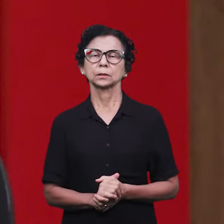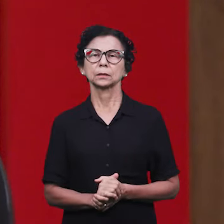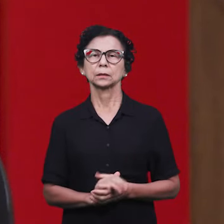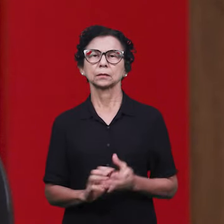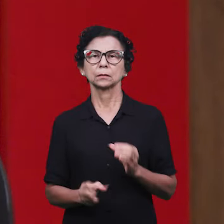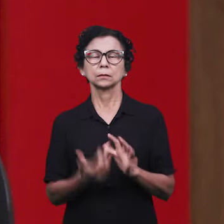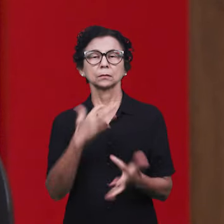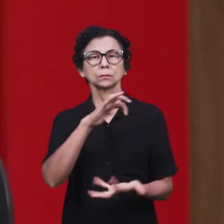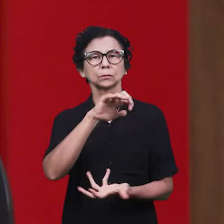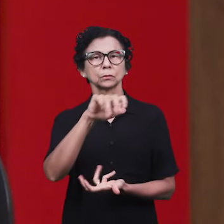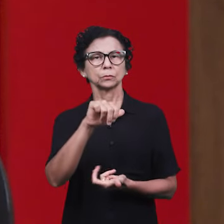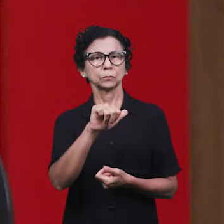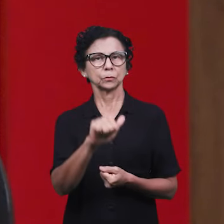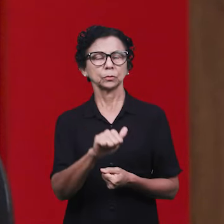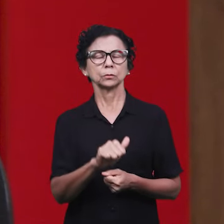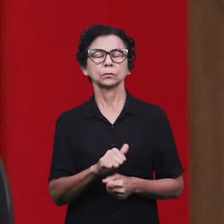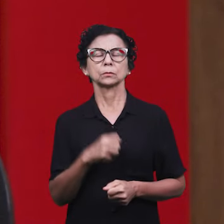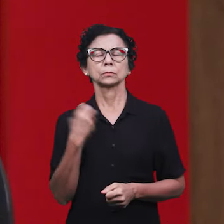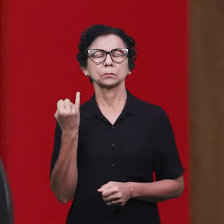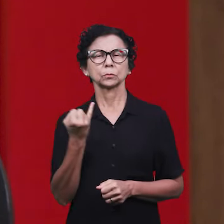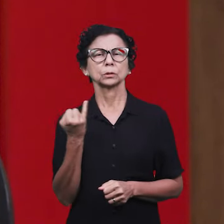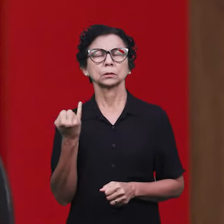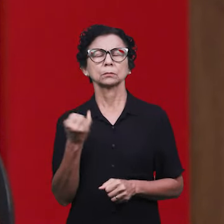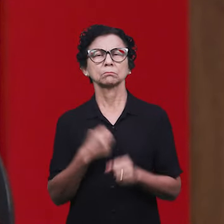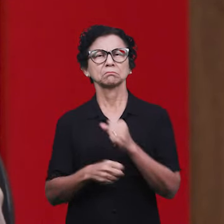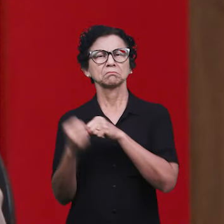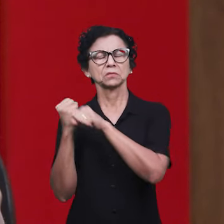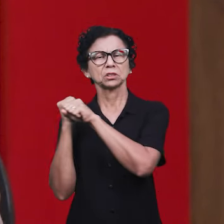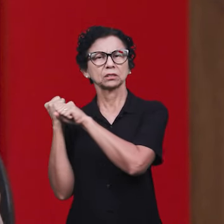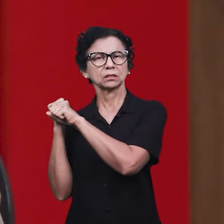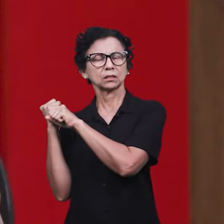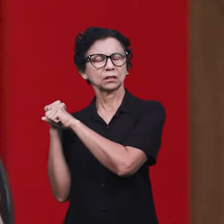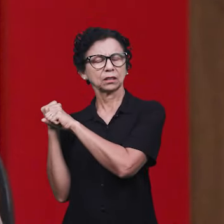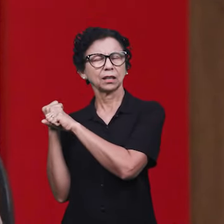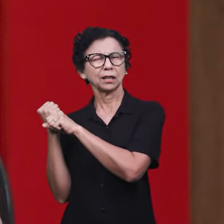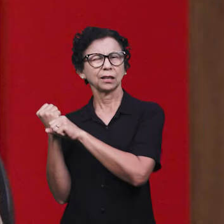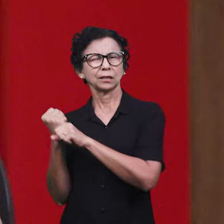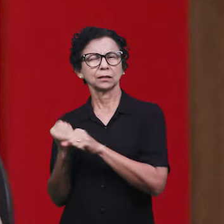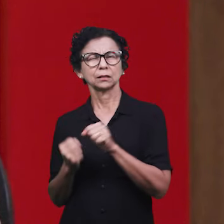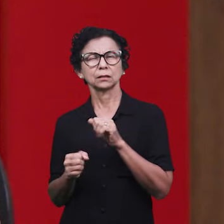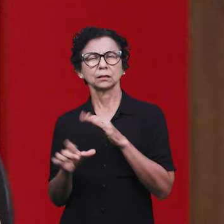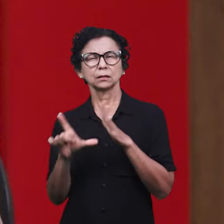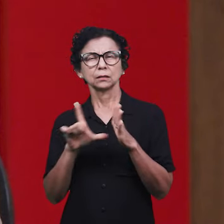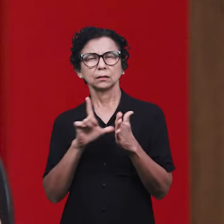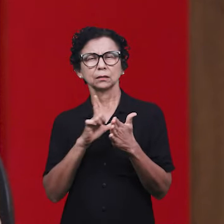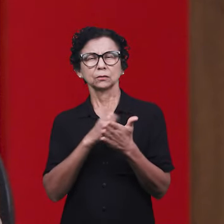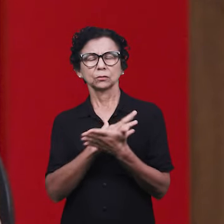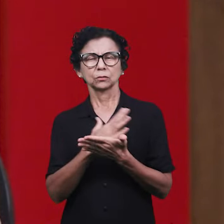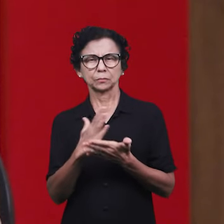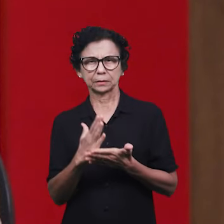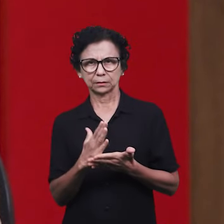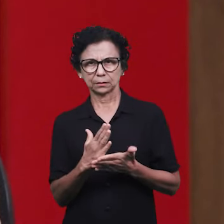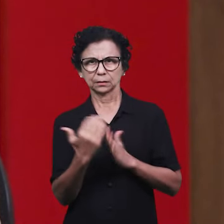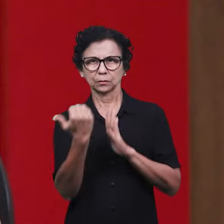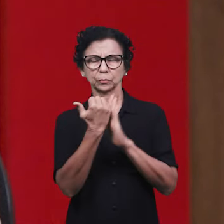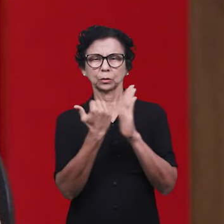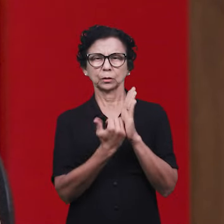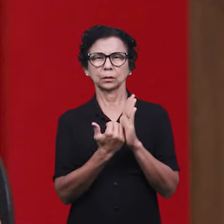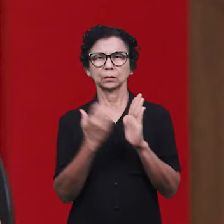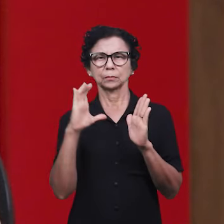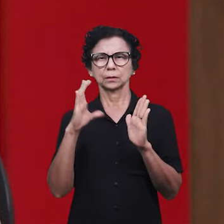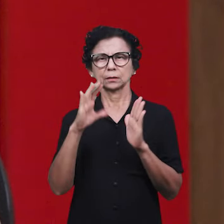colocou há um tempo atrás, uns anos atrás, antes do início do trabalho de Ciência e Fé, que hoje tem prosperado muito